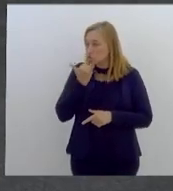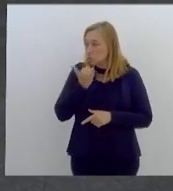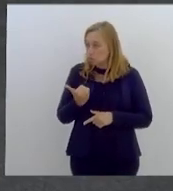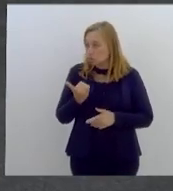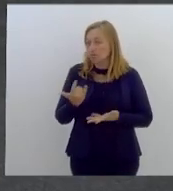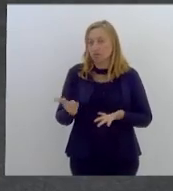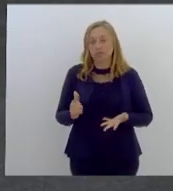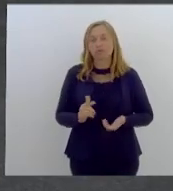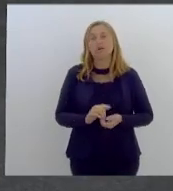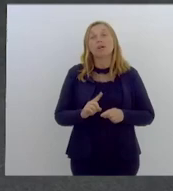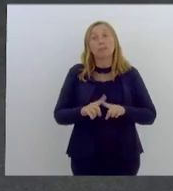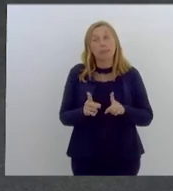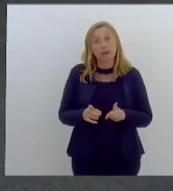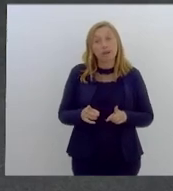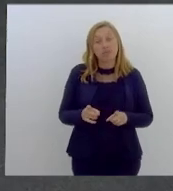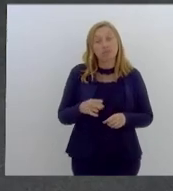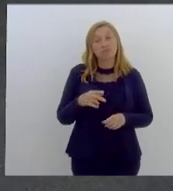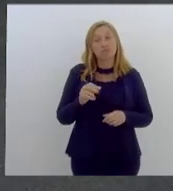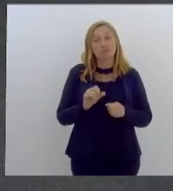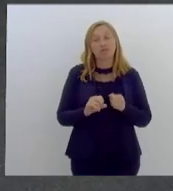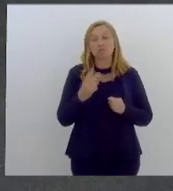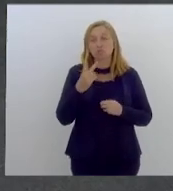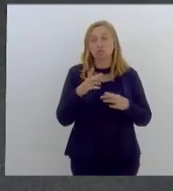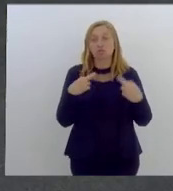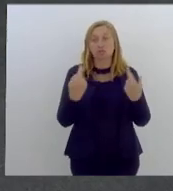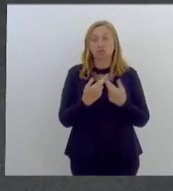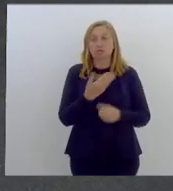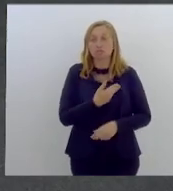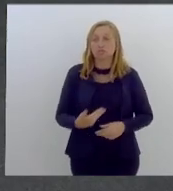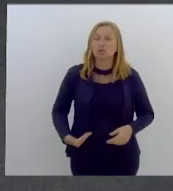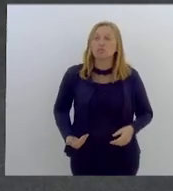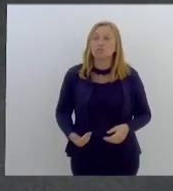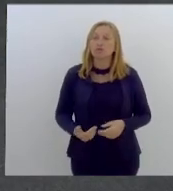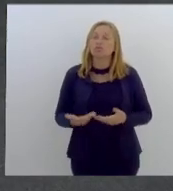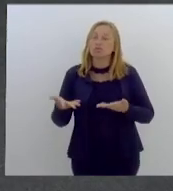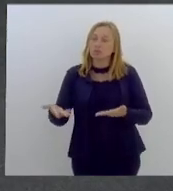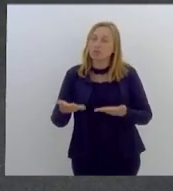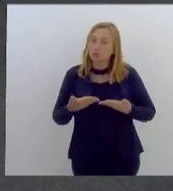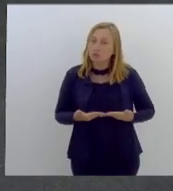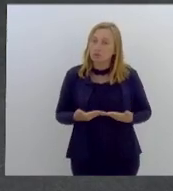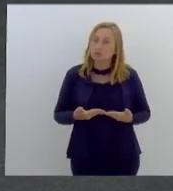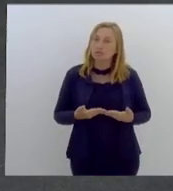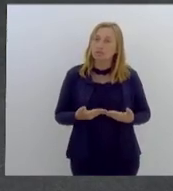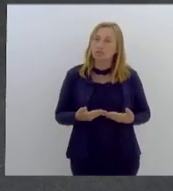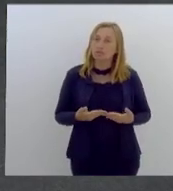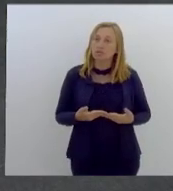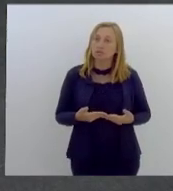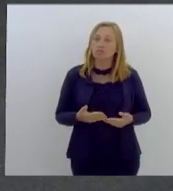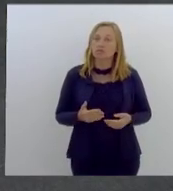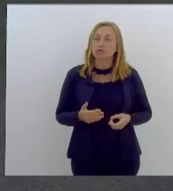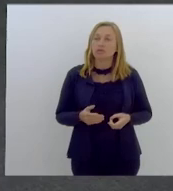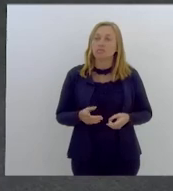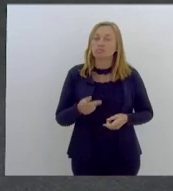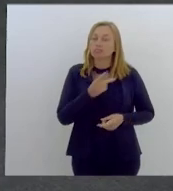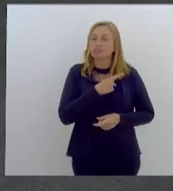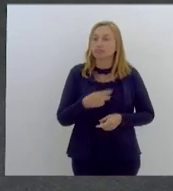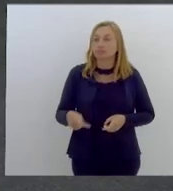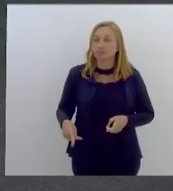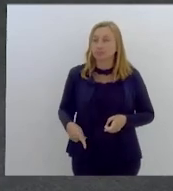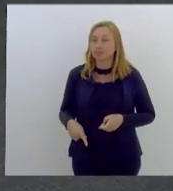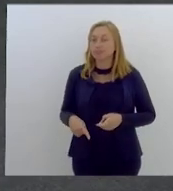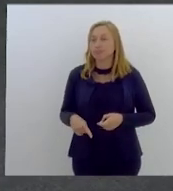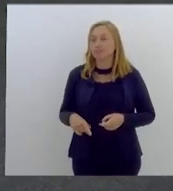desculpas. Mas fizemos duas audiências públicas, convidamos o presidente